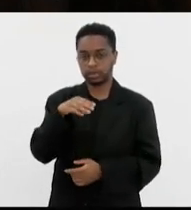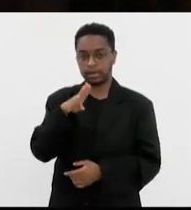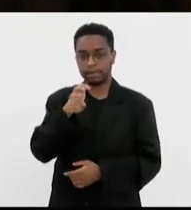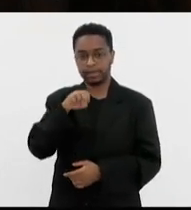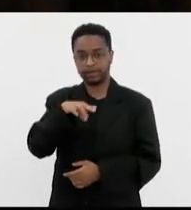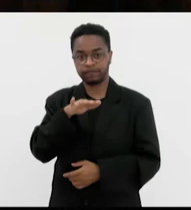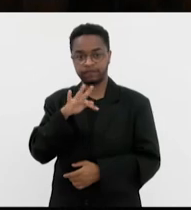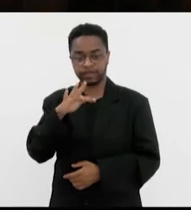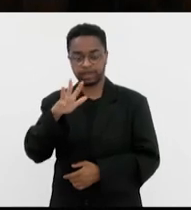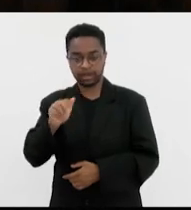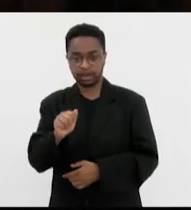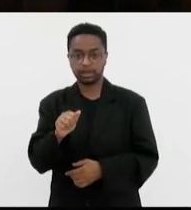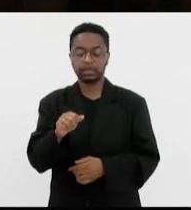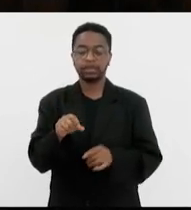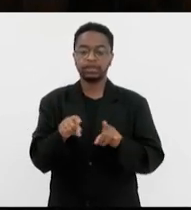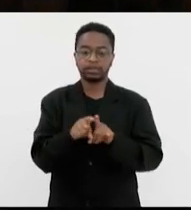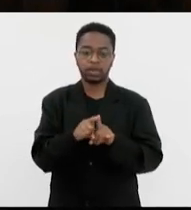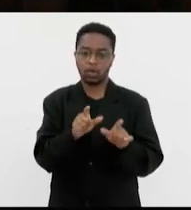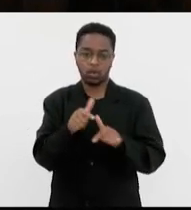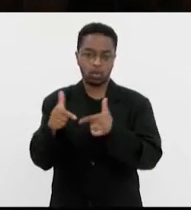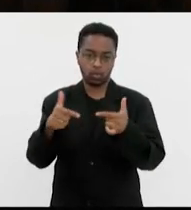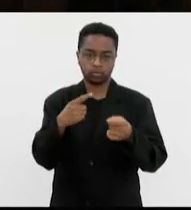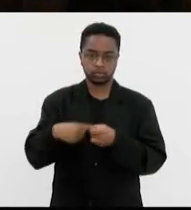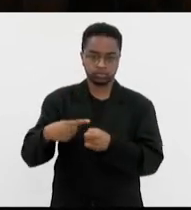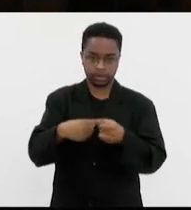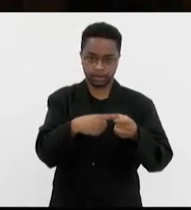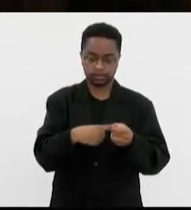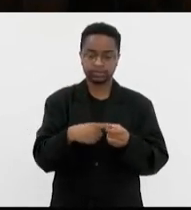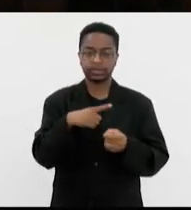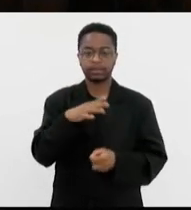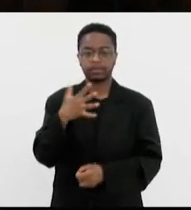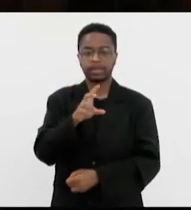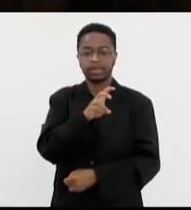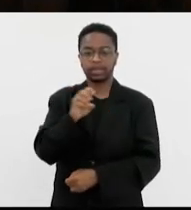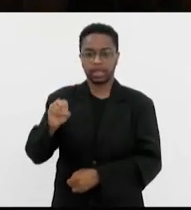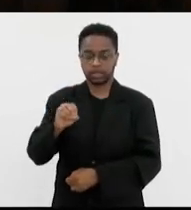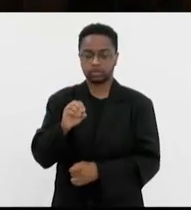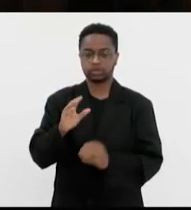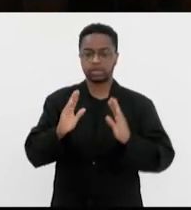170 na Estrada da Saudade. São cerca de 500 unidades para atender as famílias que